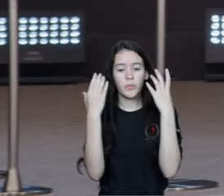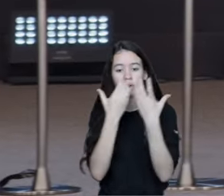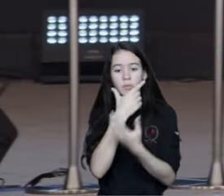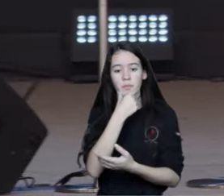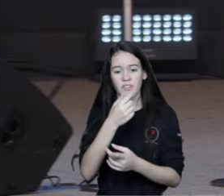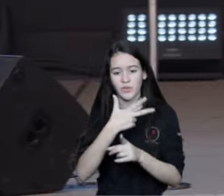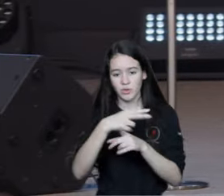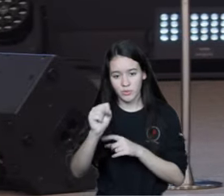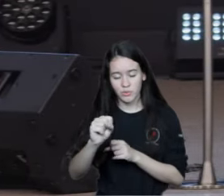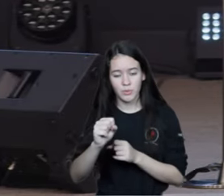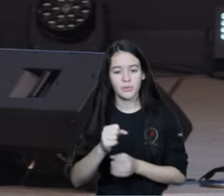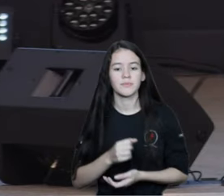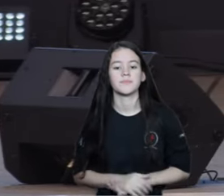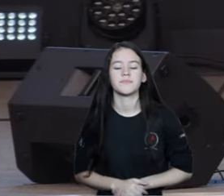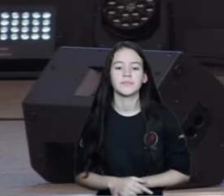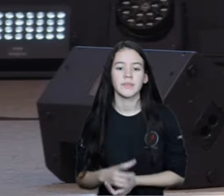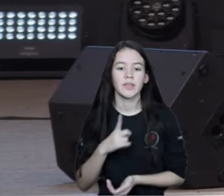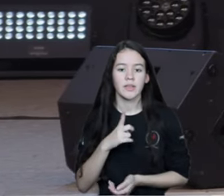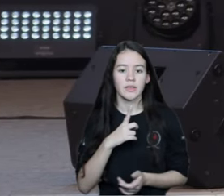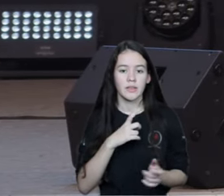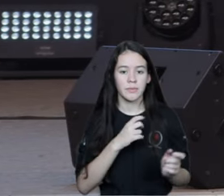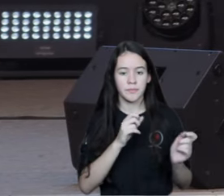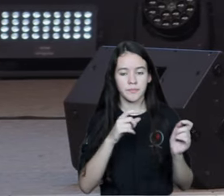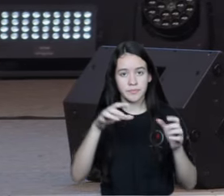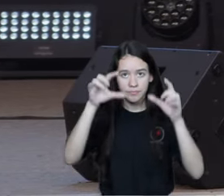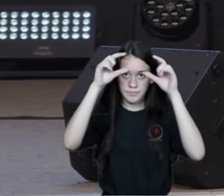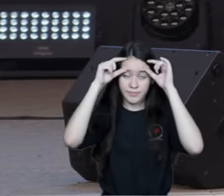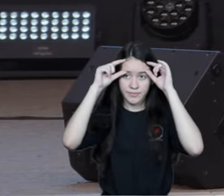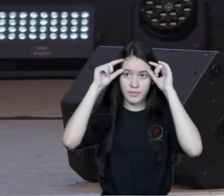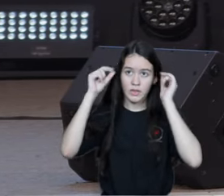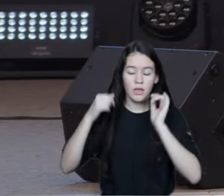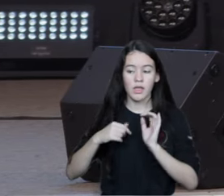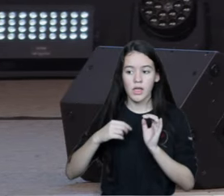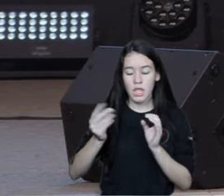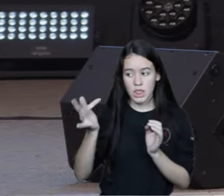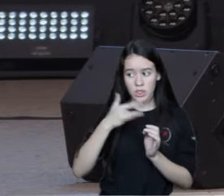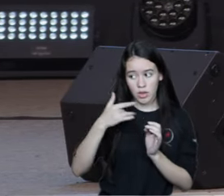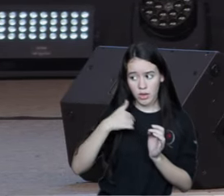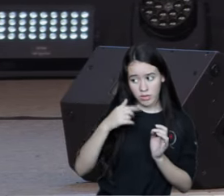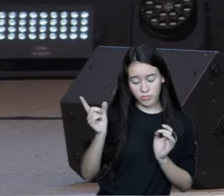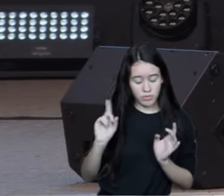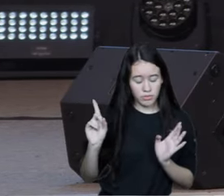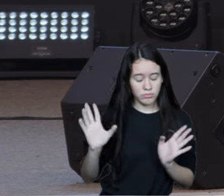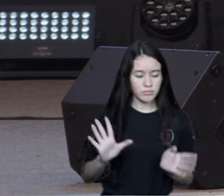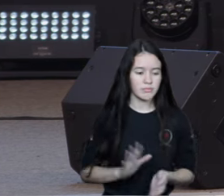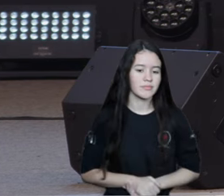conferência de homens tem uma plaquinha na testa sou sensível